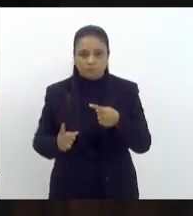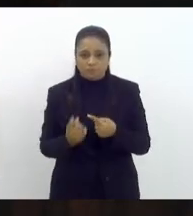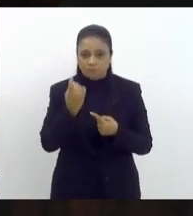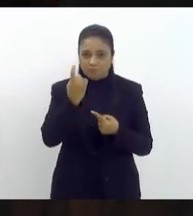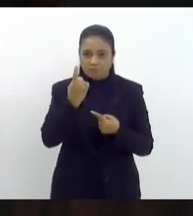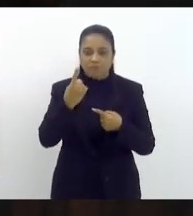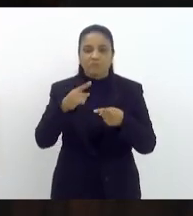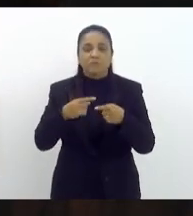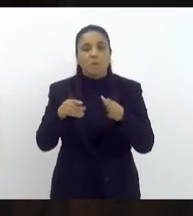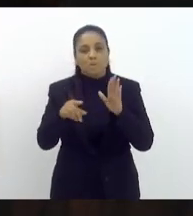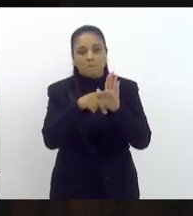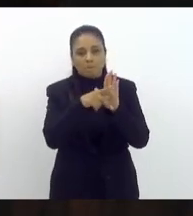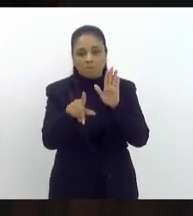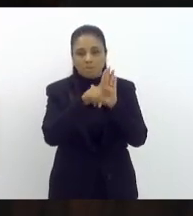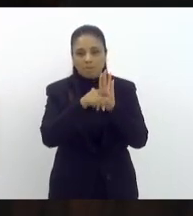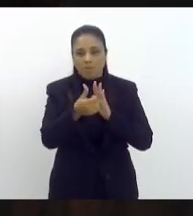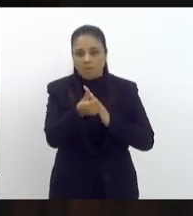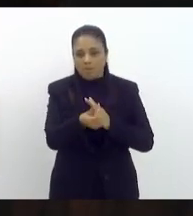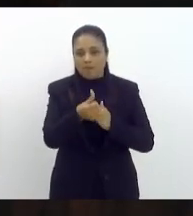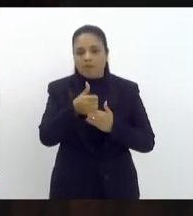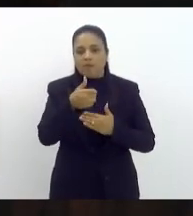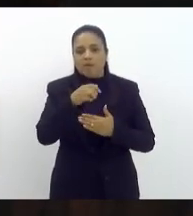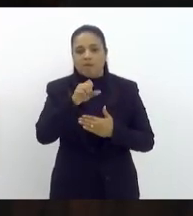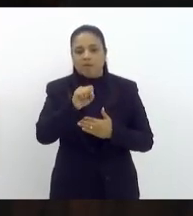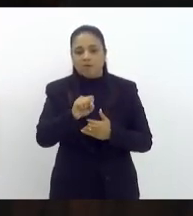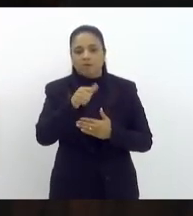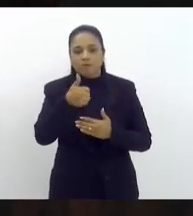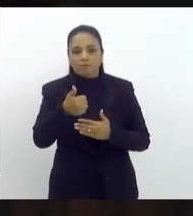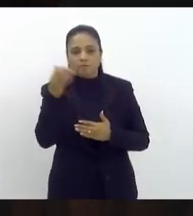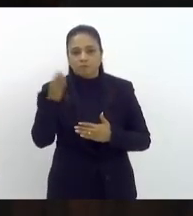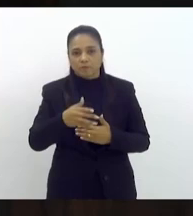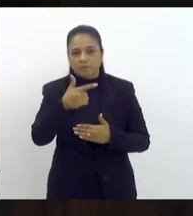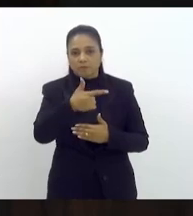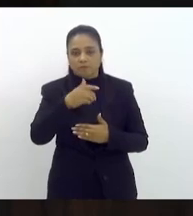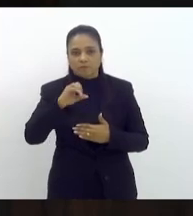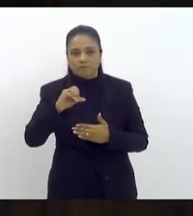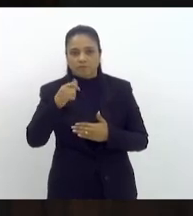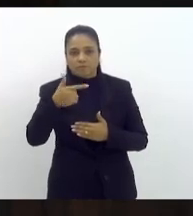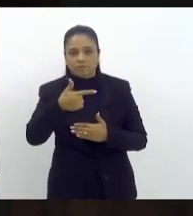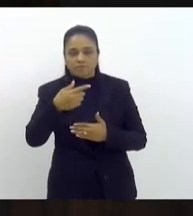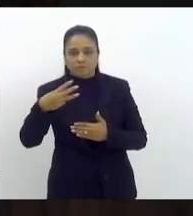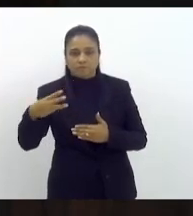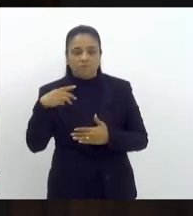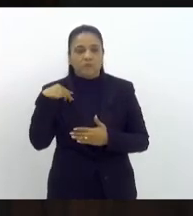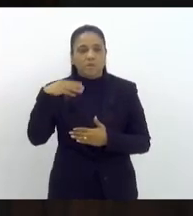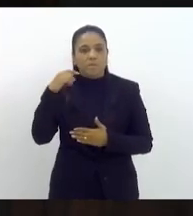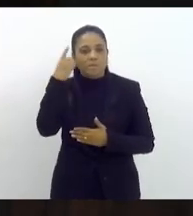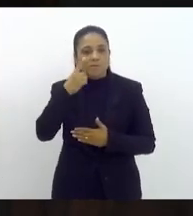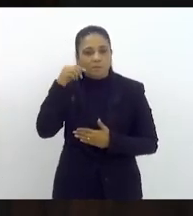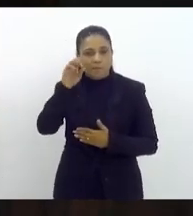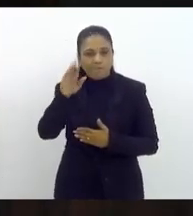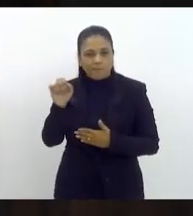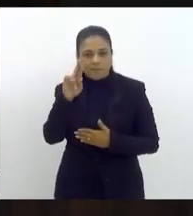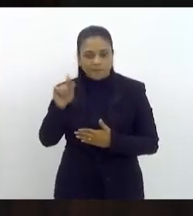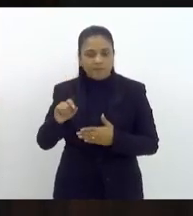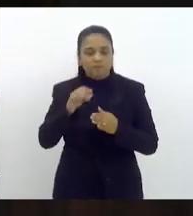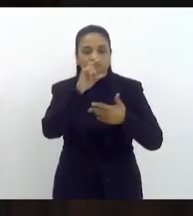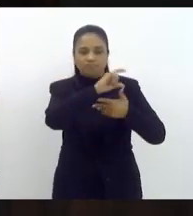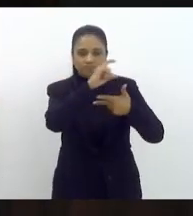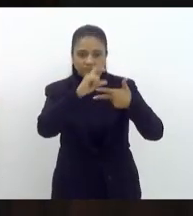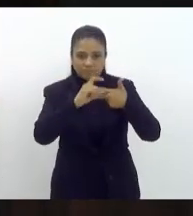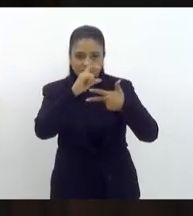projeto de lei nº 681 de autoria Deputado brasão que autoriza o poder executivo a criar o serviço